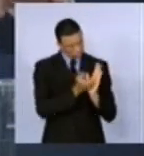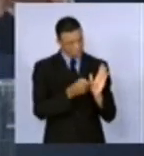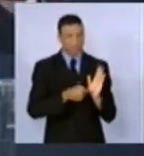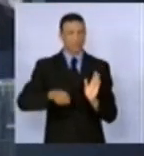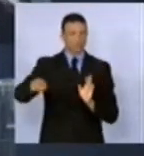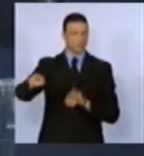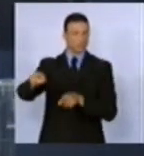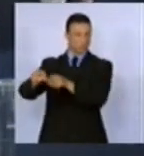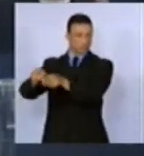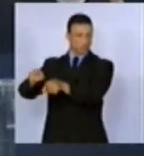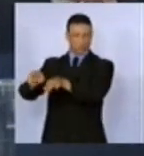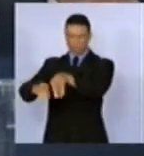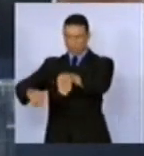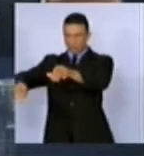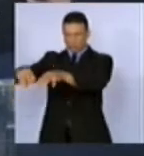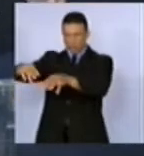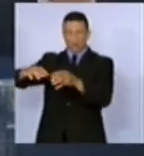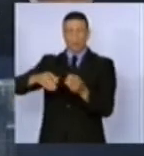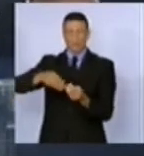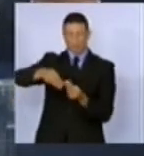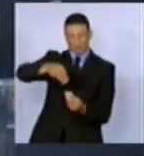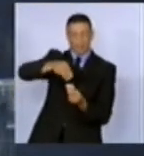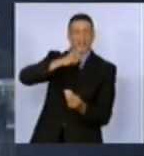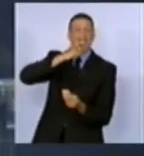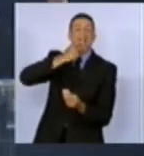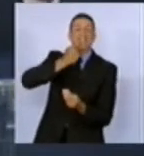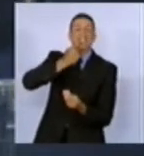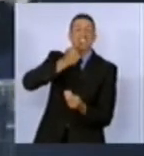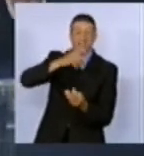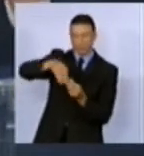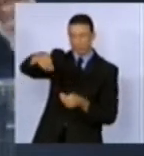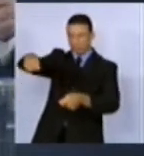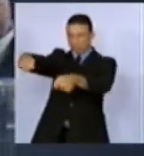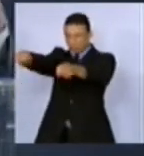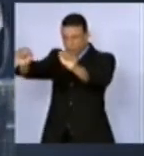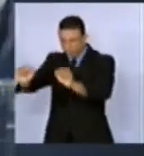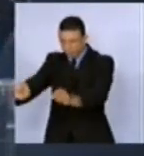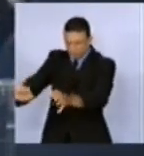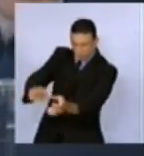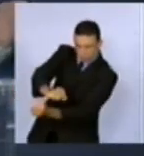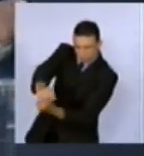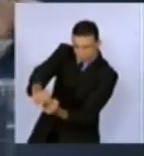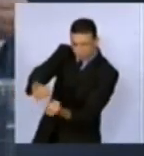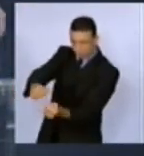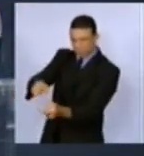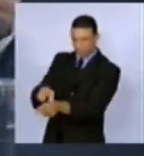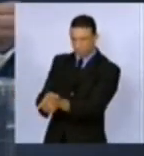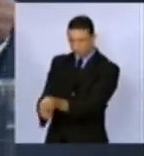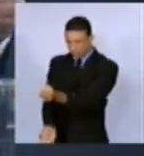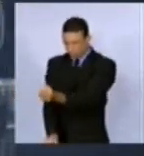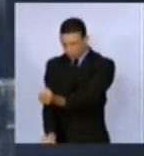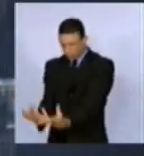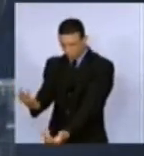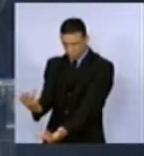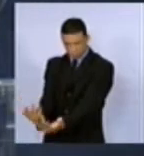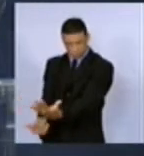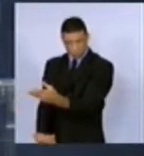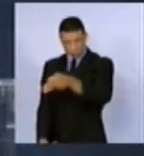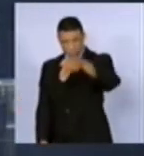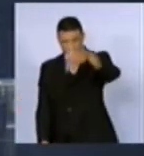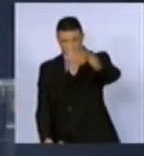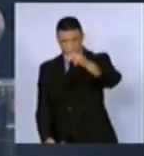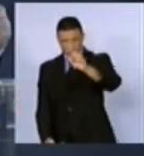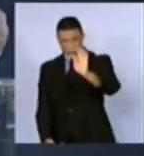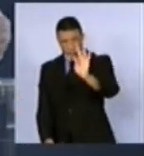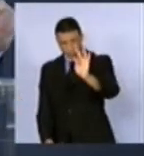aterro sanitário colocam os plásticos lá umas canaletas coleta o metano queima o metano se faz um flan